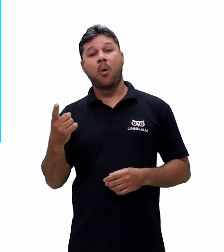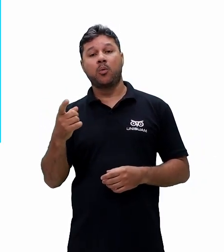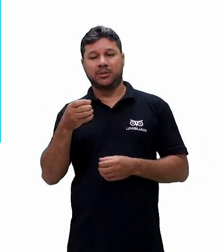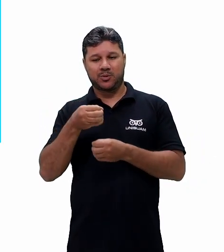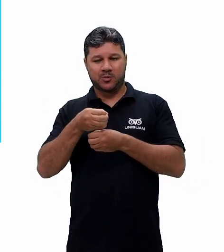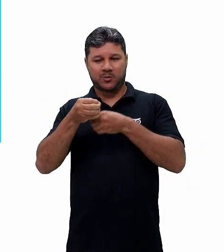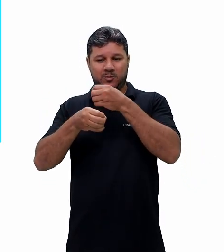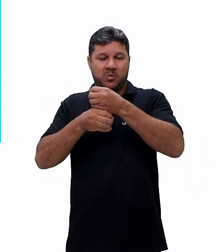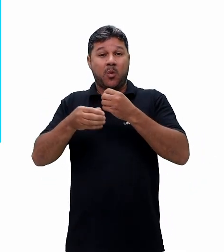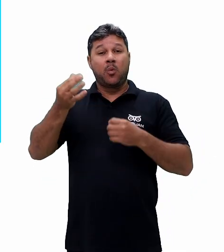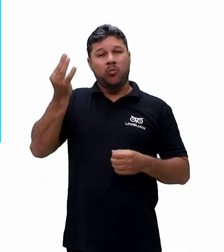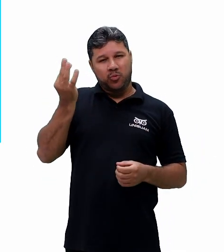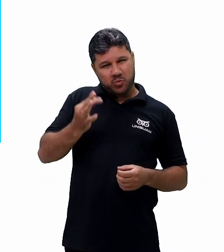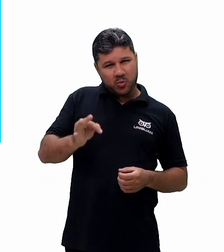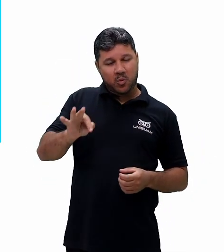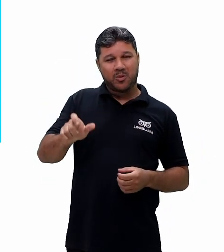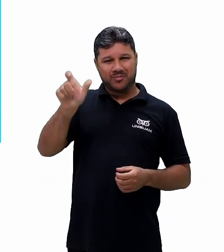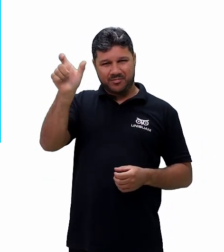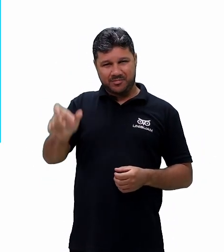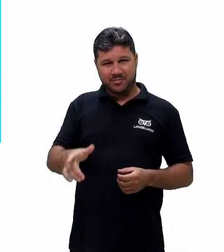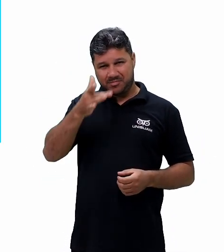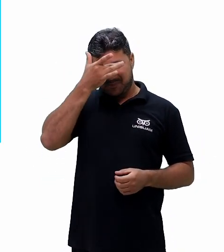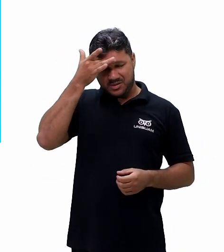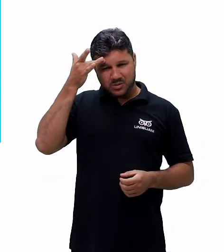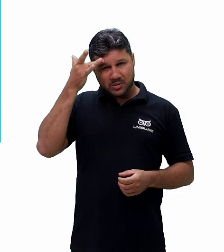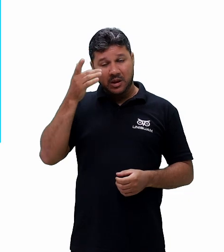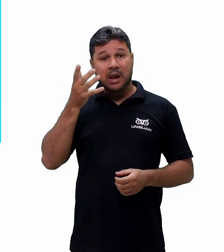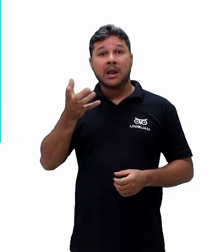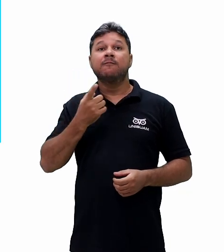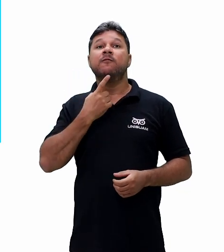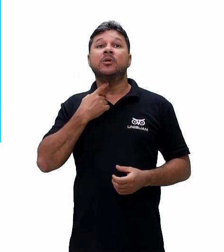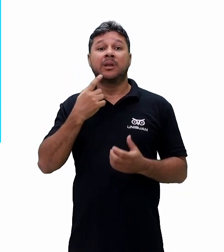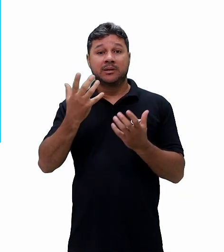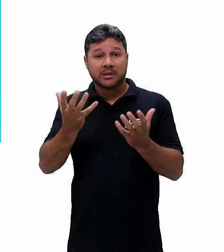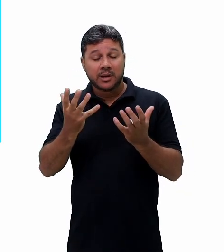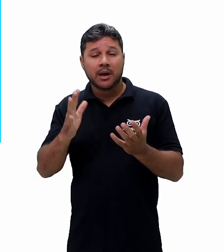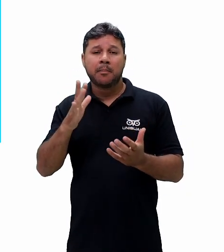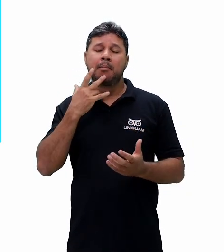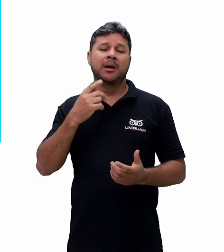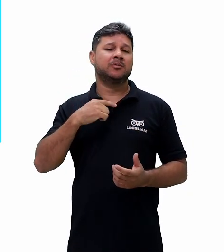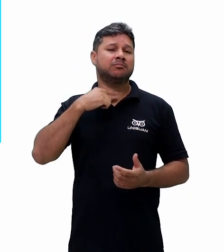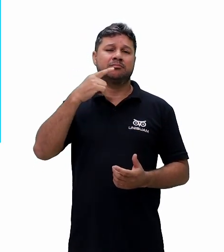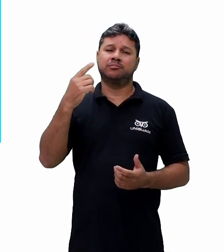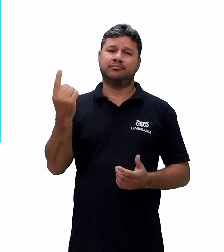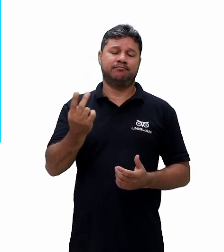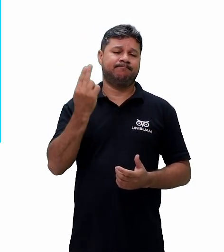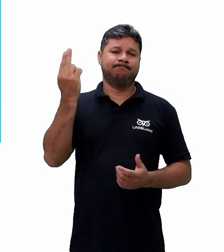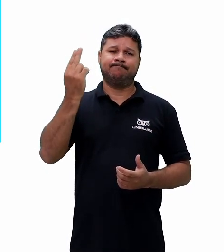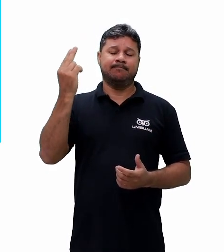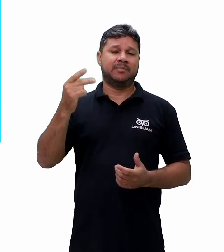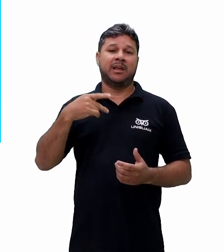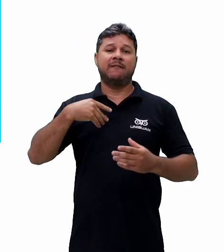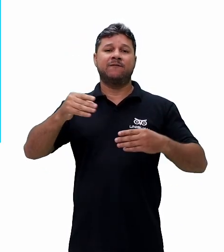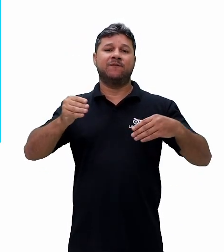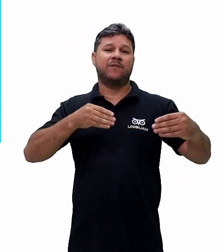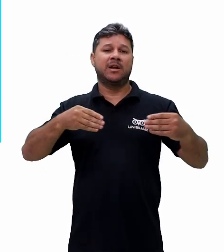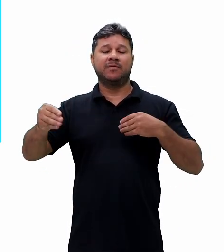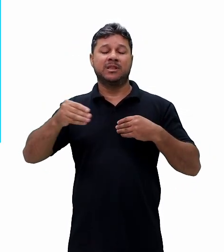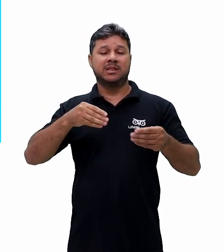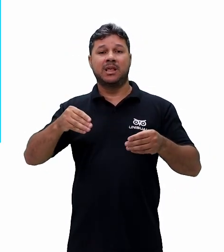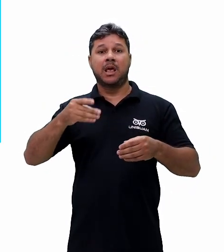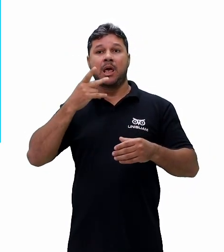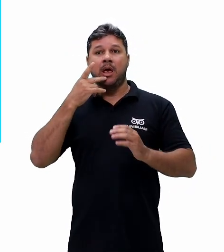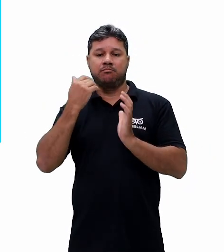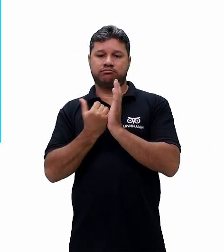relacionada à dor. Este indivíduo, por mais que ele queira, ele não vai conseguir realizar uma flexão